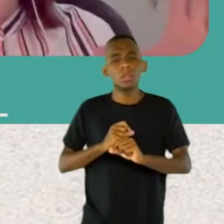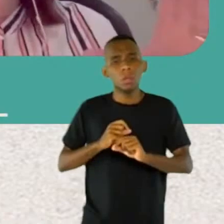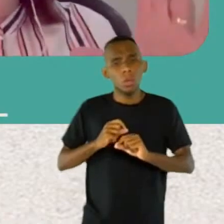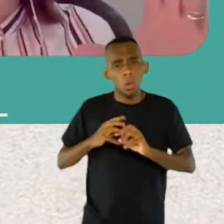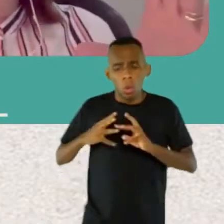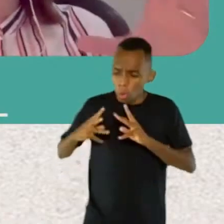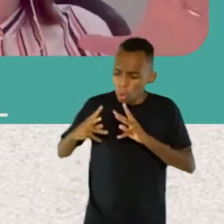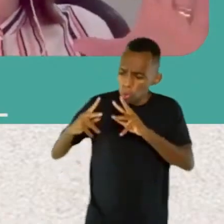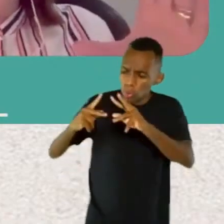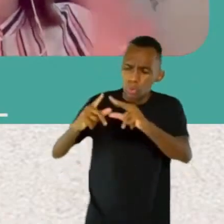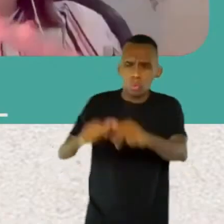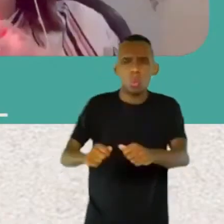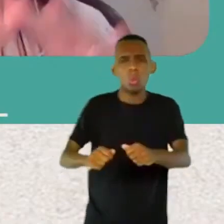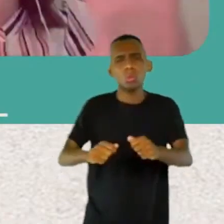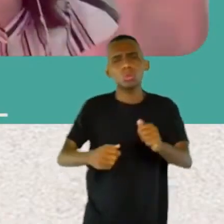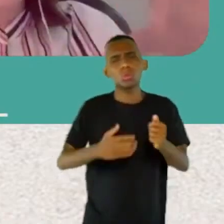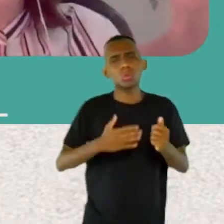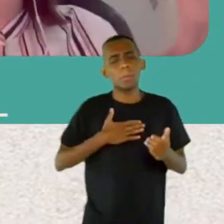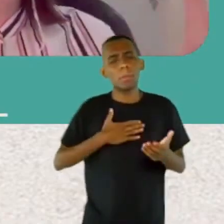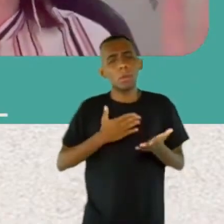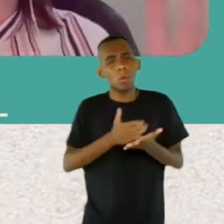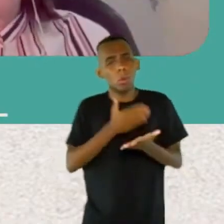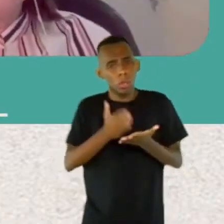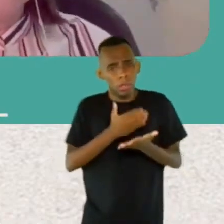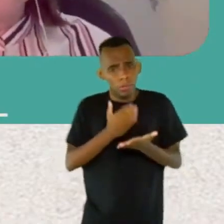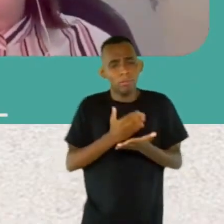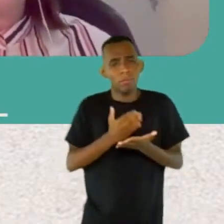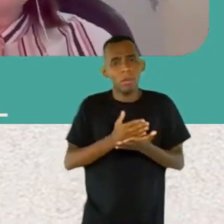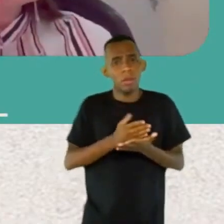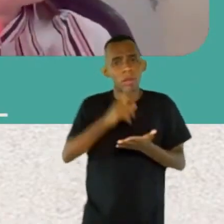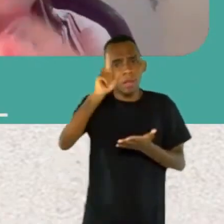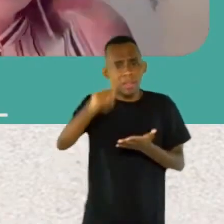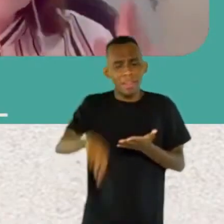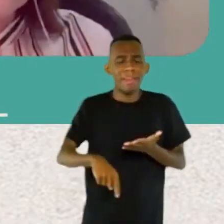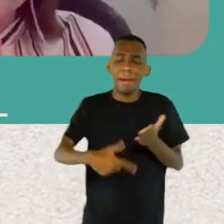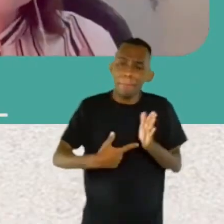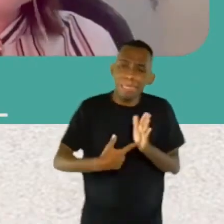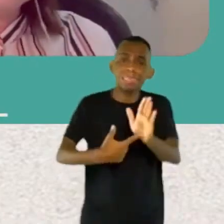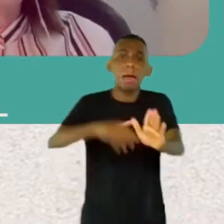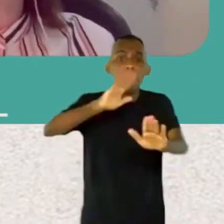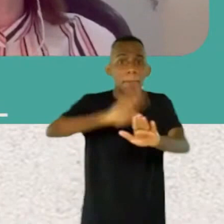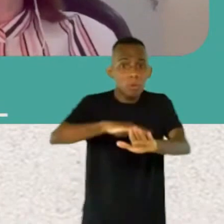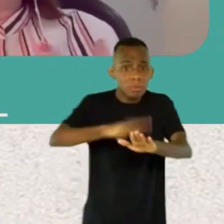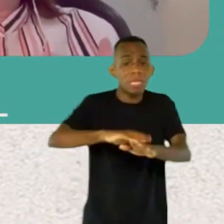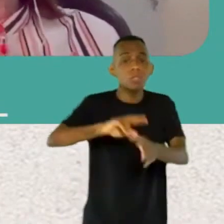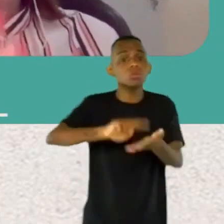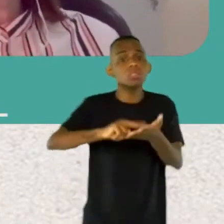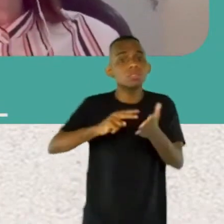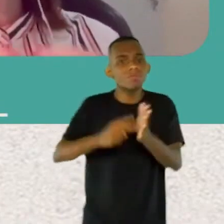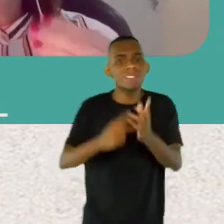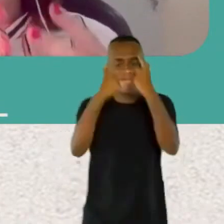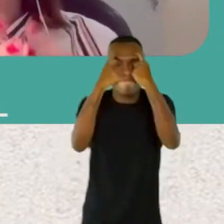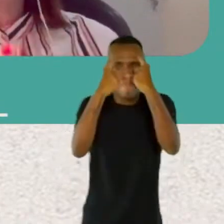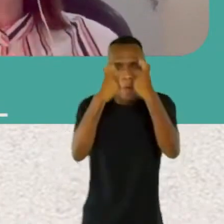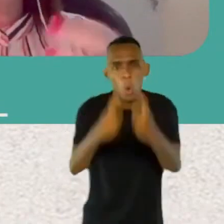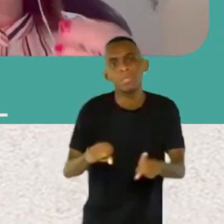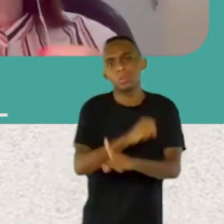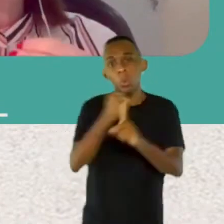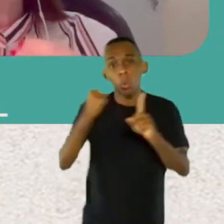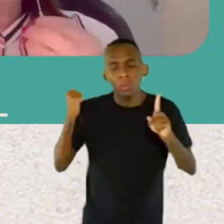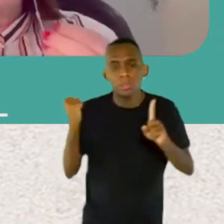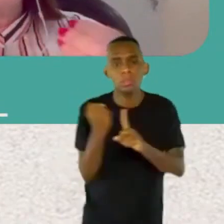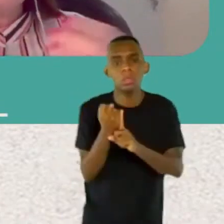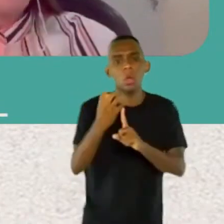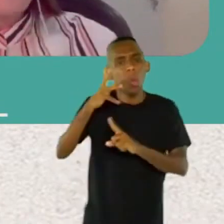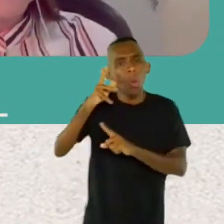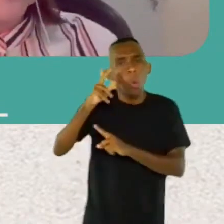a minha obra, de uma certa forma, ela é uma cartografia da violência no Brasil. Eu já falei várias vezes isso, que eu acho que a violência é um